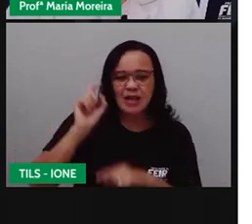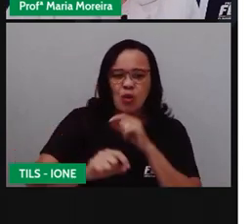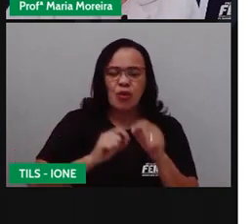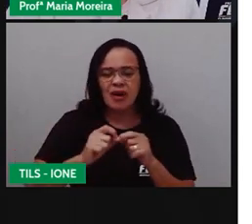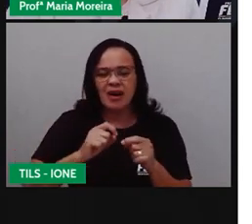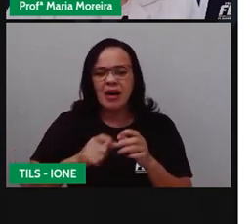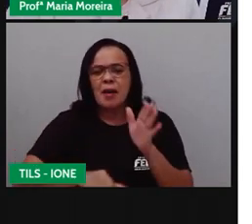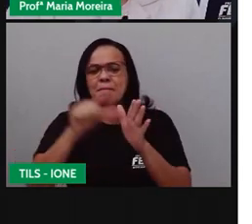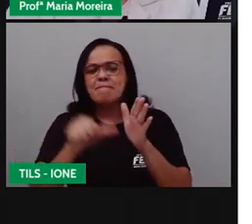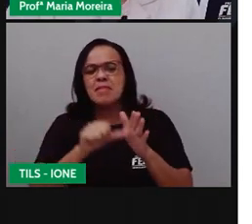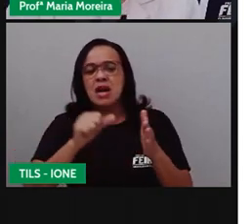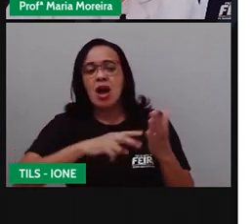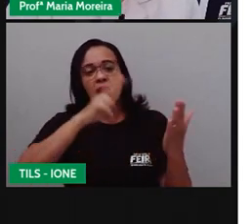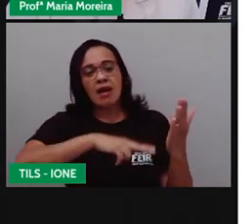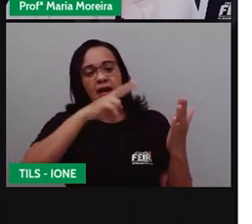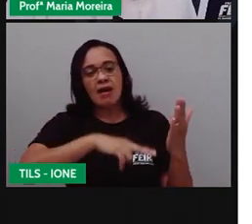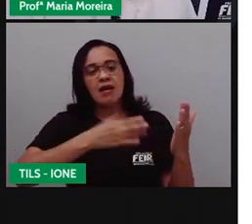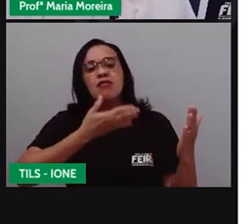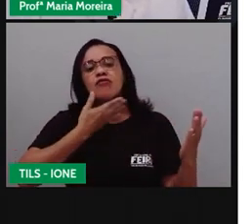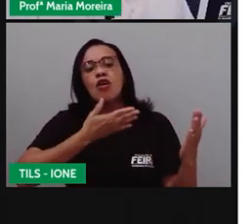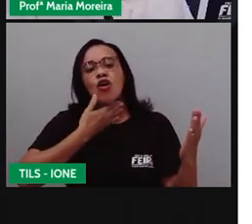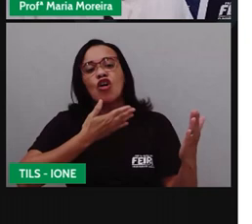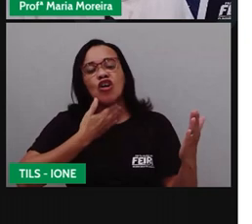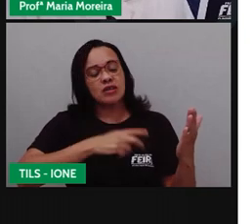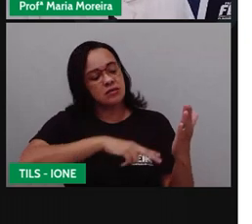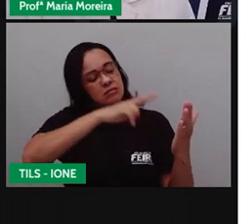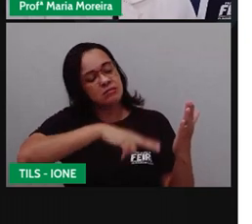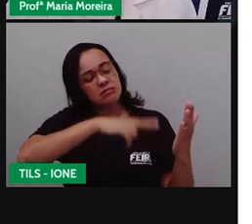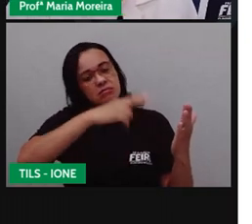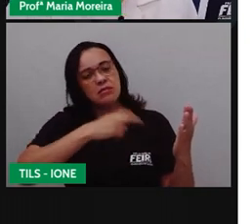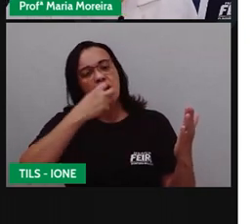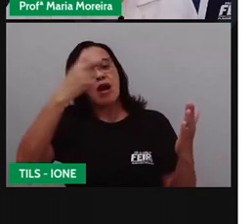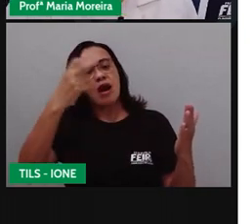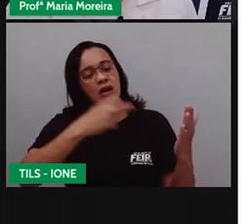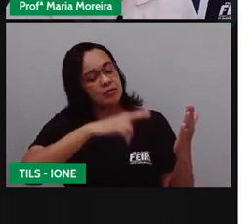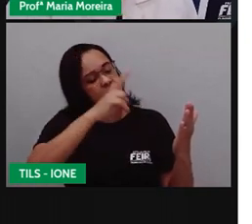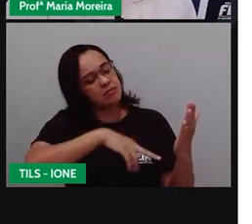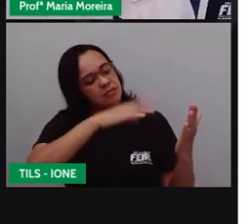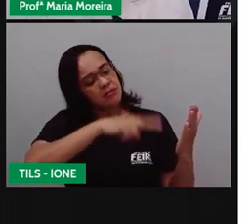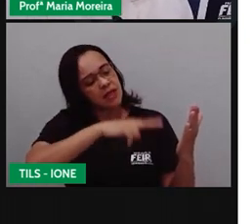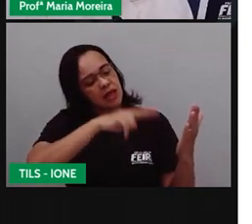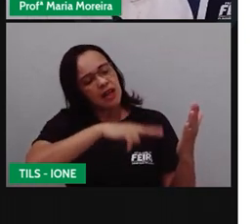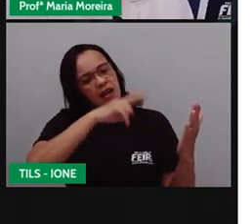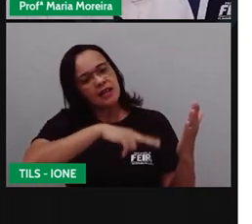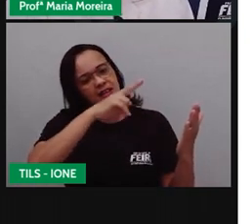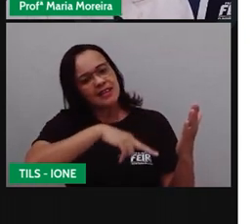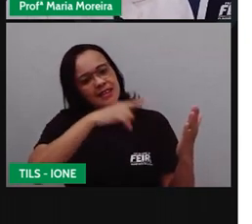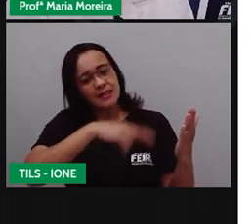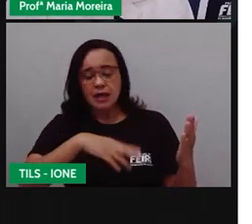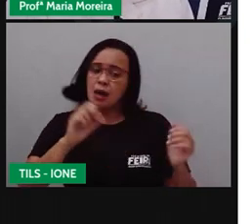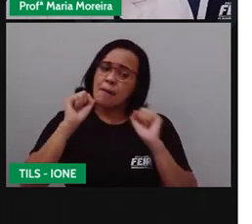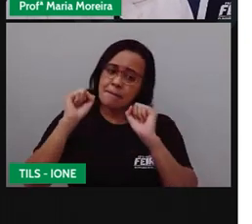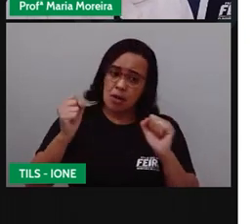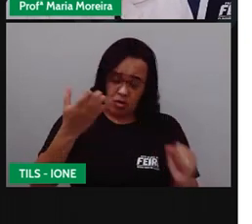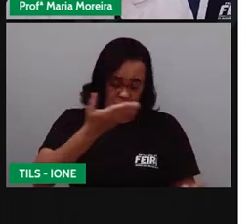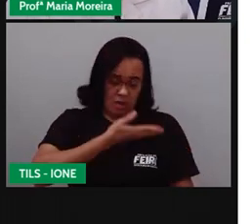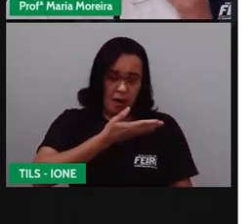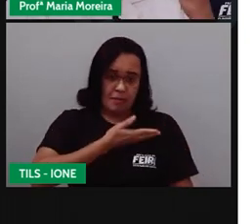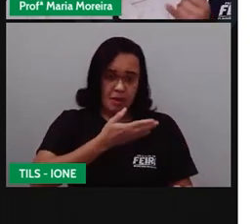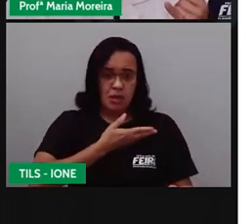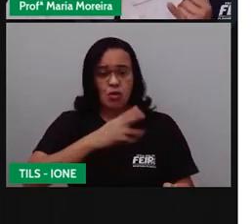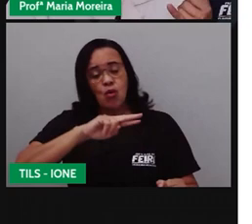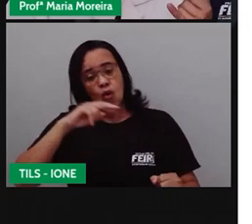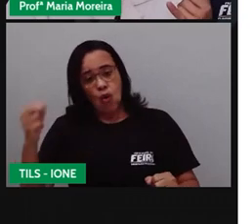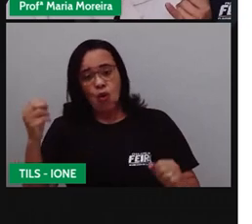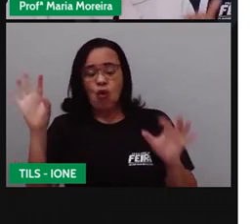voz alta, né? Pode ser para um amigo ou familiar. No caso de um amigo aí com distanciamento social, você